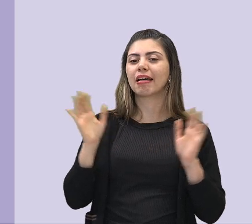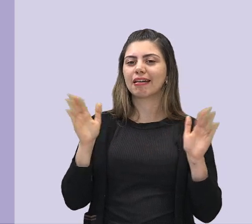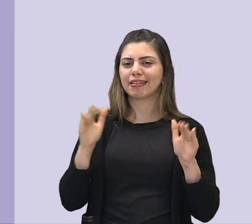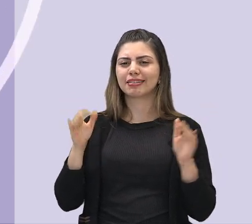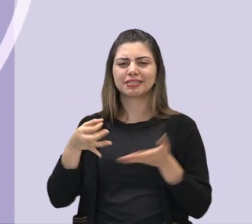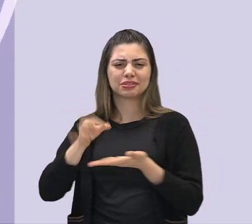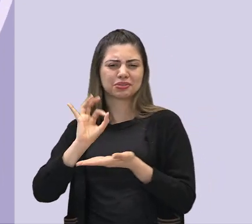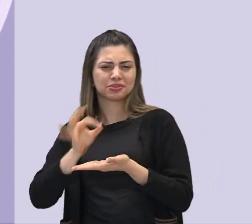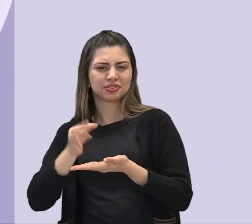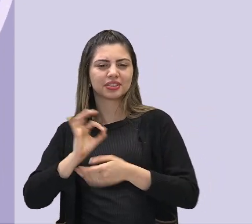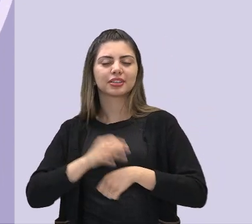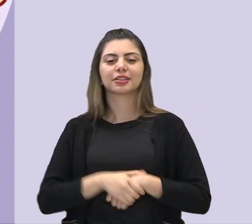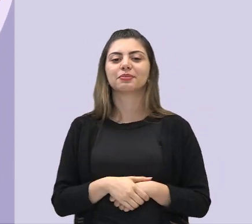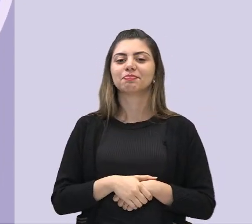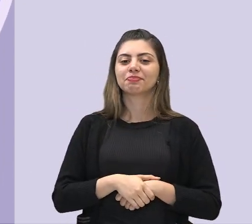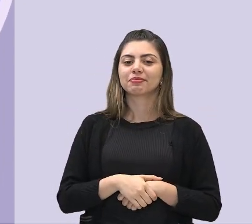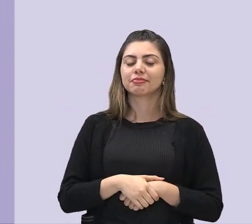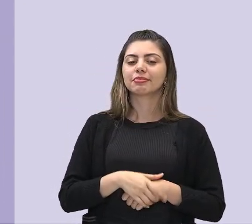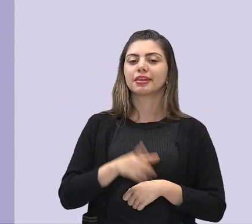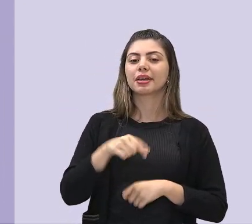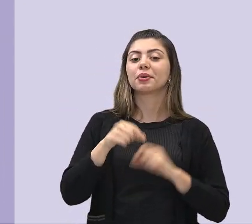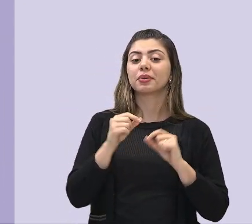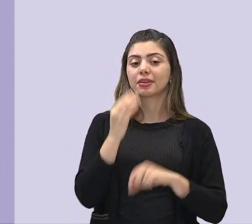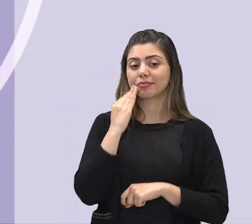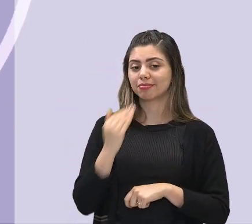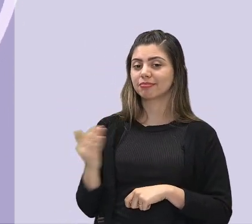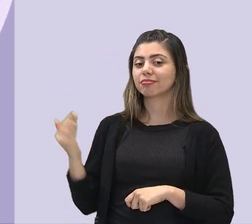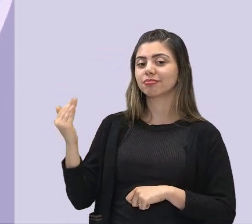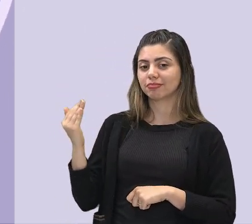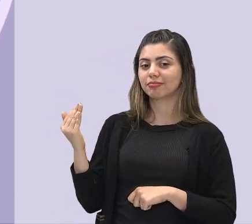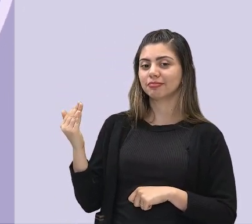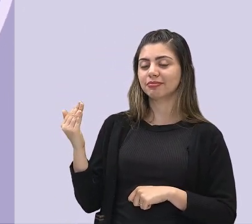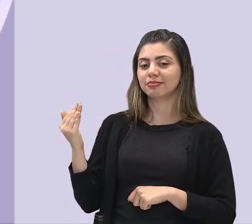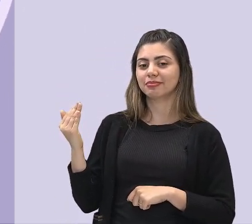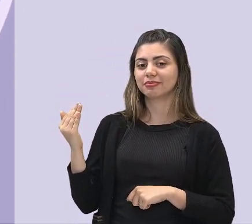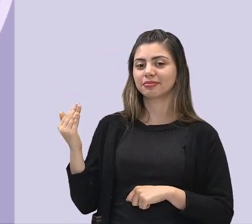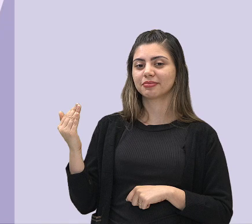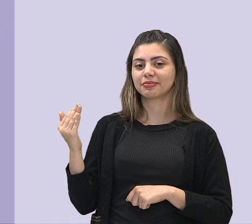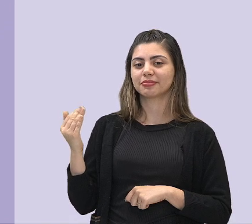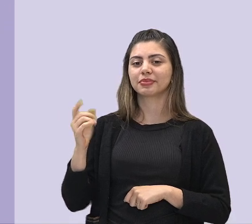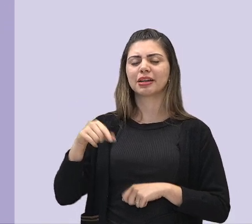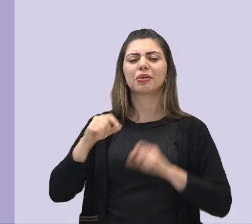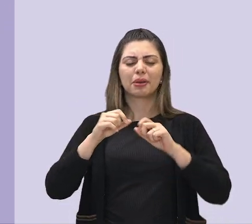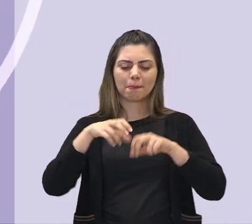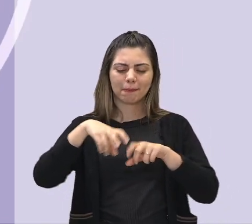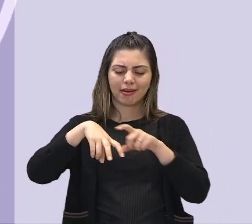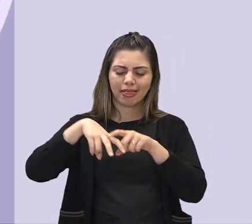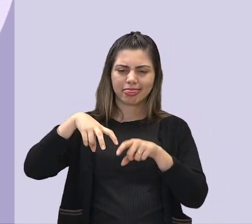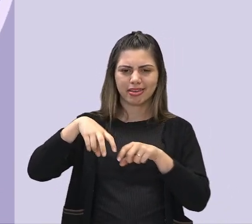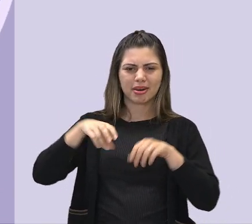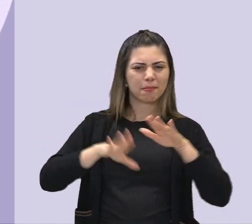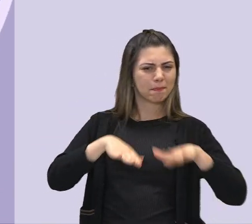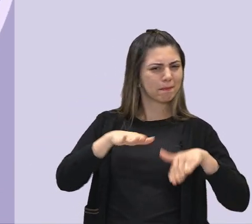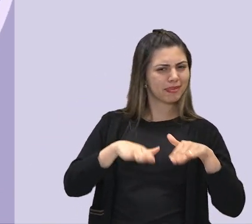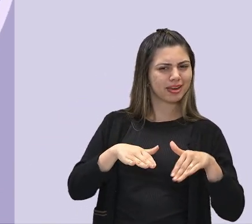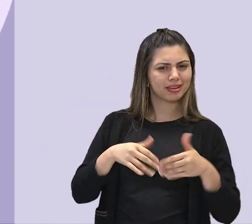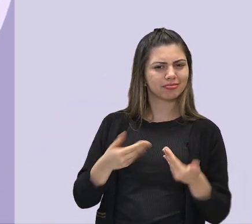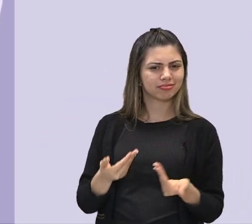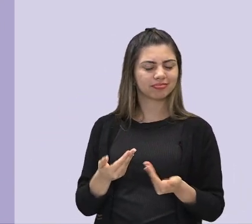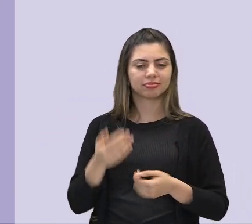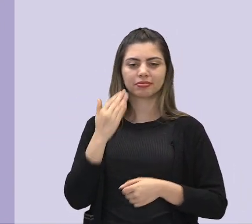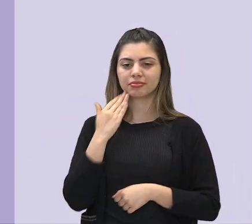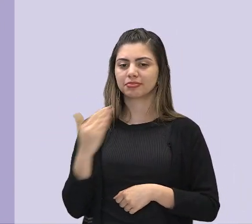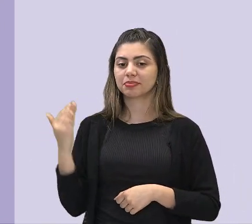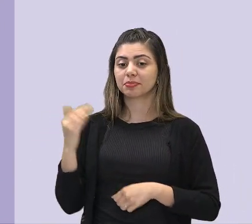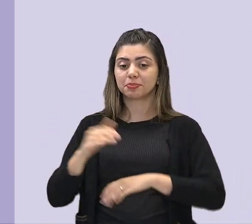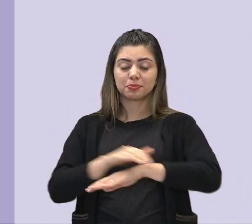xícara. 4. Batata da perna. 5. Pé da cadeira. 6.